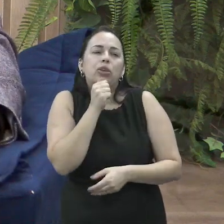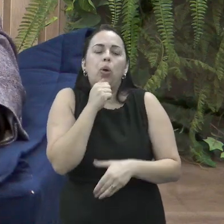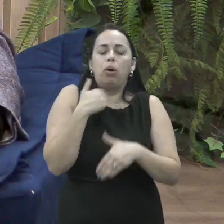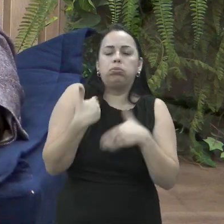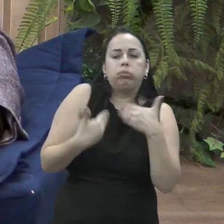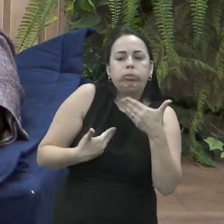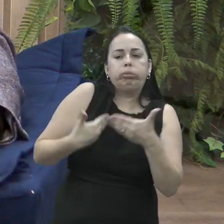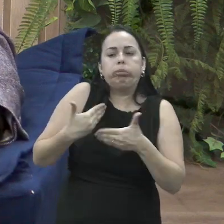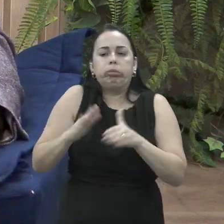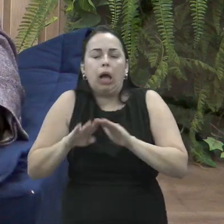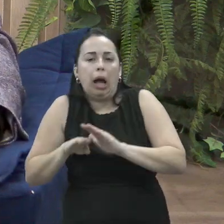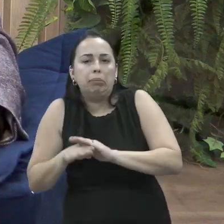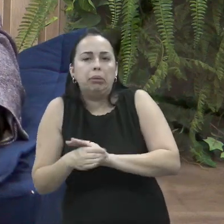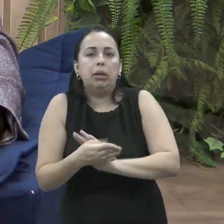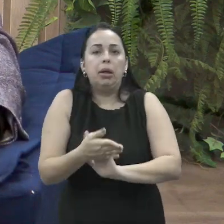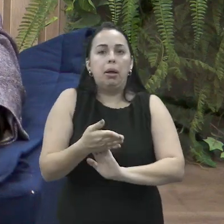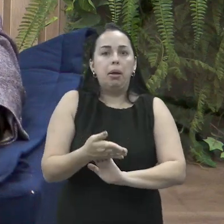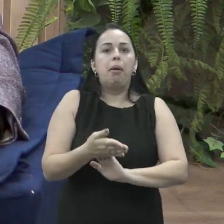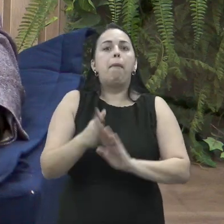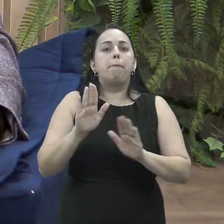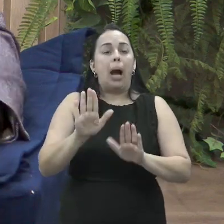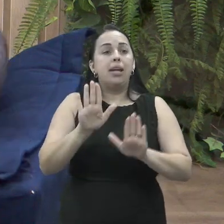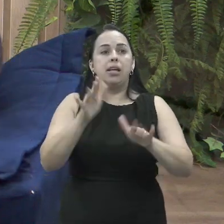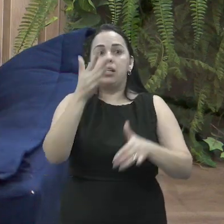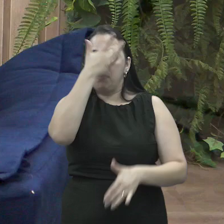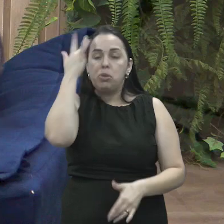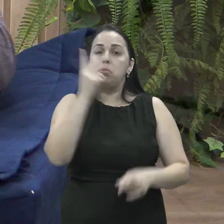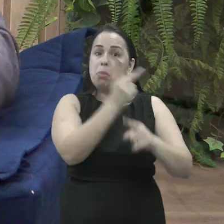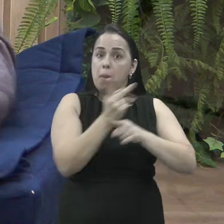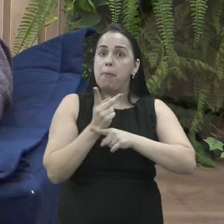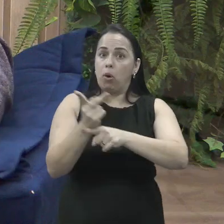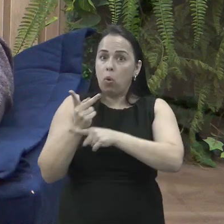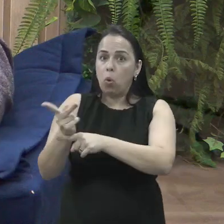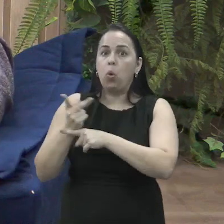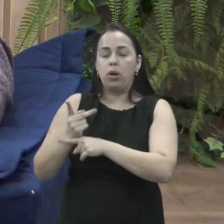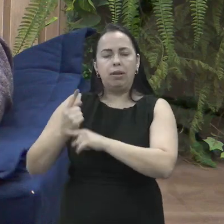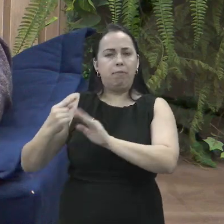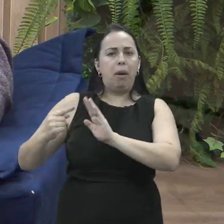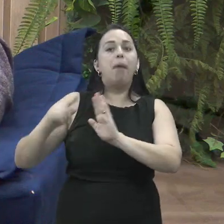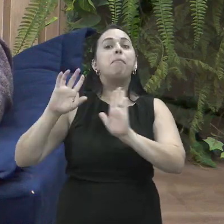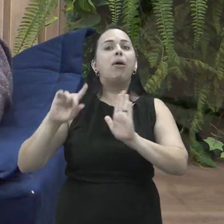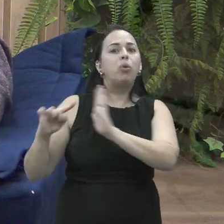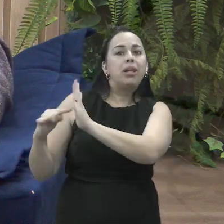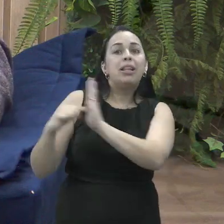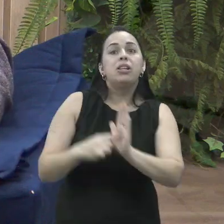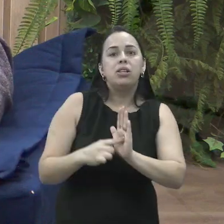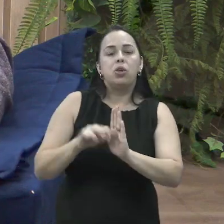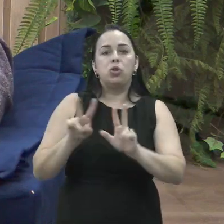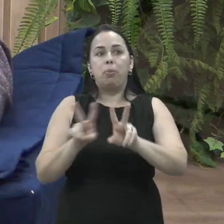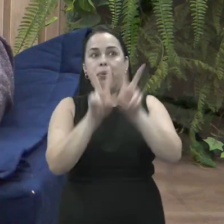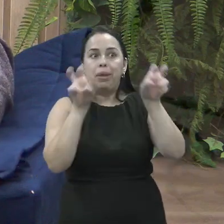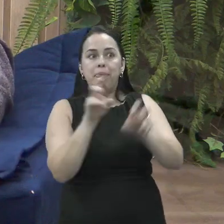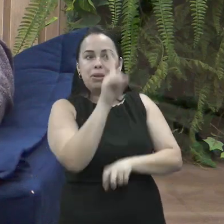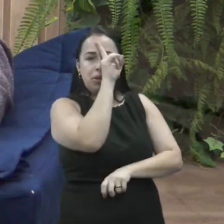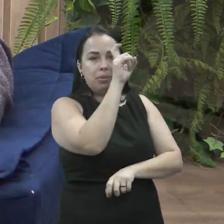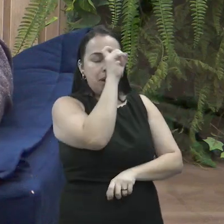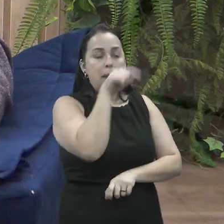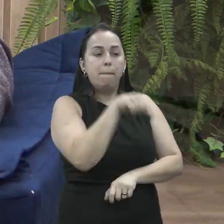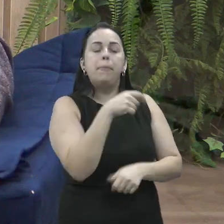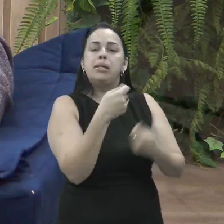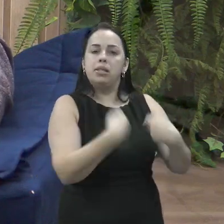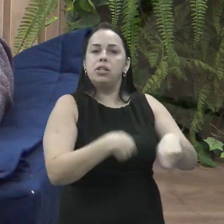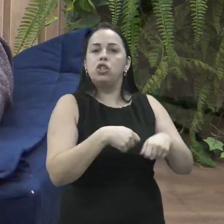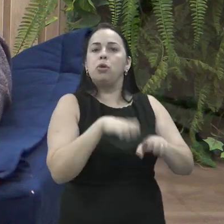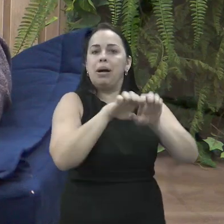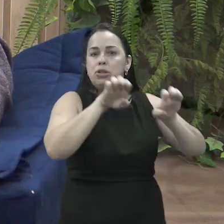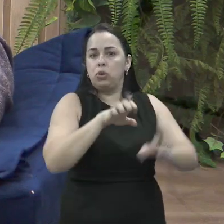da lua de mel com o eleitor, né, porque eu ainda não assumi o mandato, mas mesmo assim as pessoas já nos procuram fazendo algumas denúncias de alguns hospitais, por exemplo, que